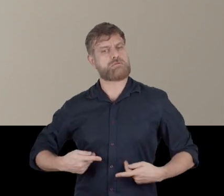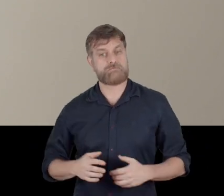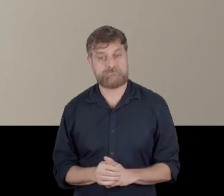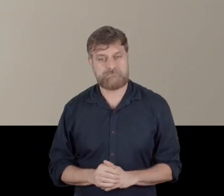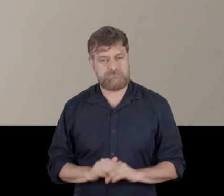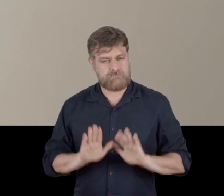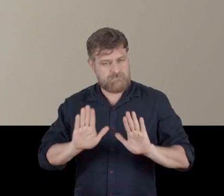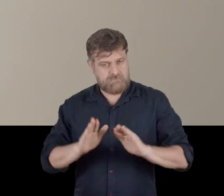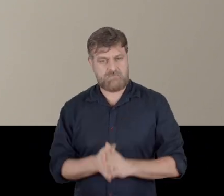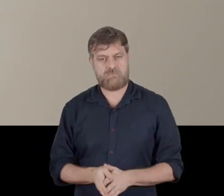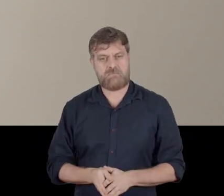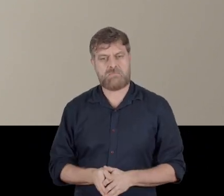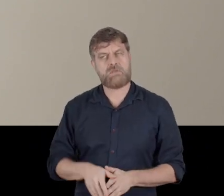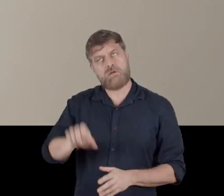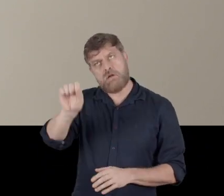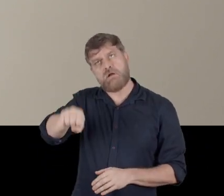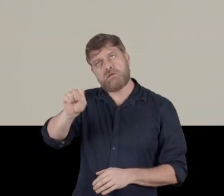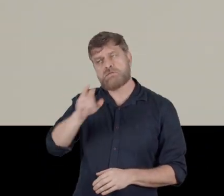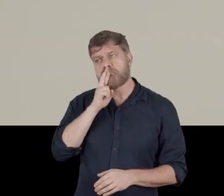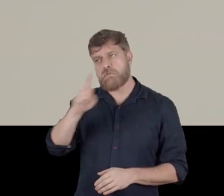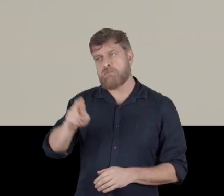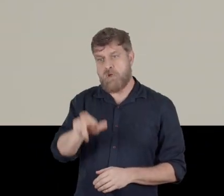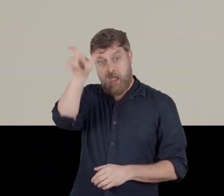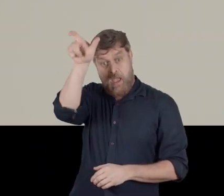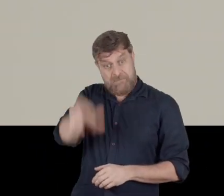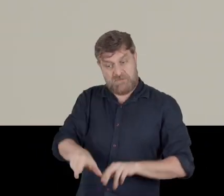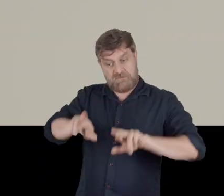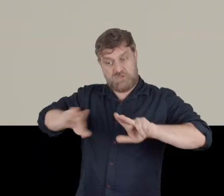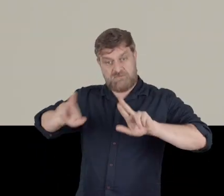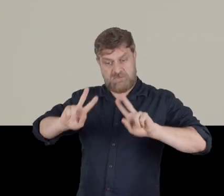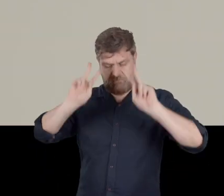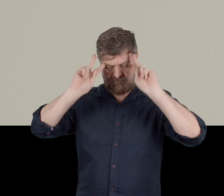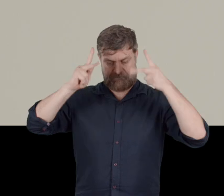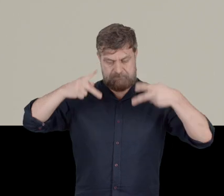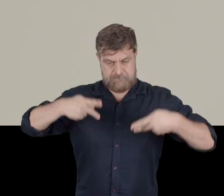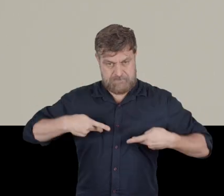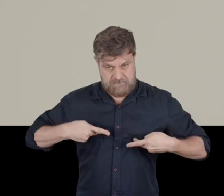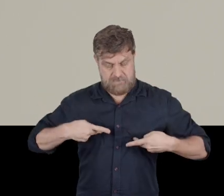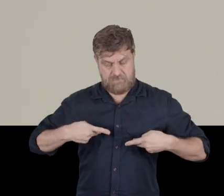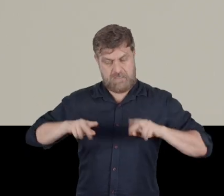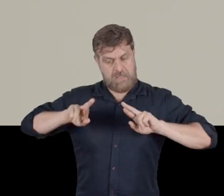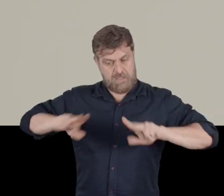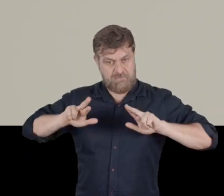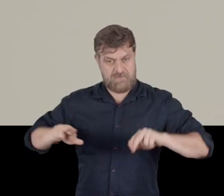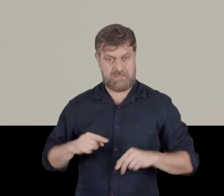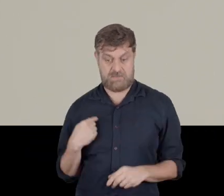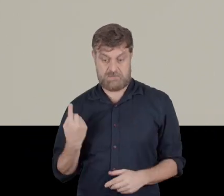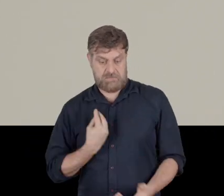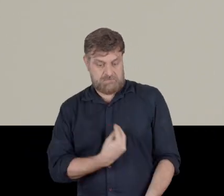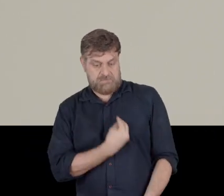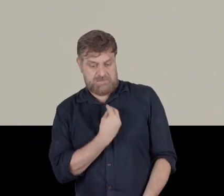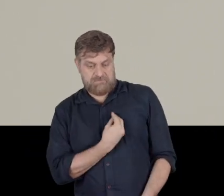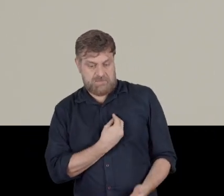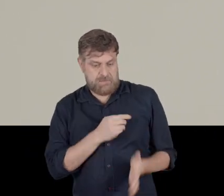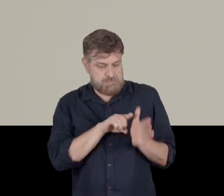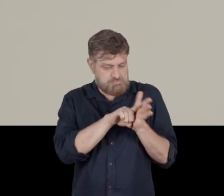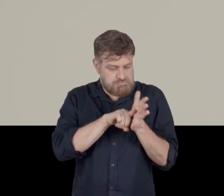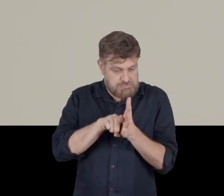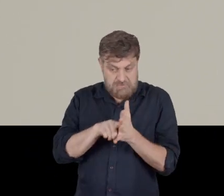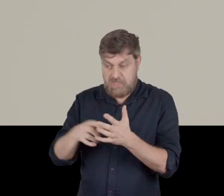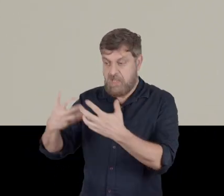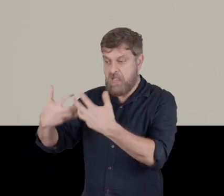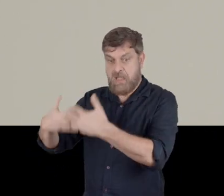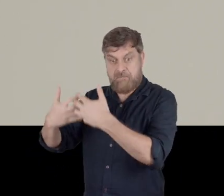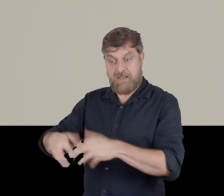humana. Mas partindo do pressuposto que sim, o ser humano é bastante diferente de tudo que a gente conhece em termos de